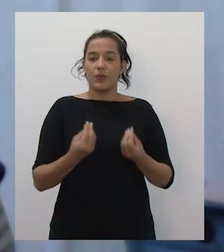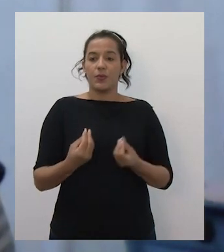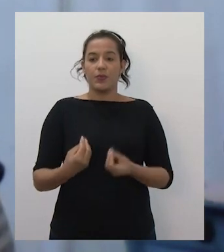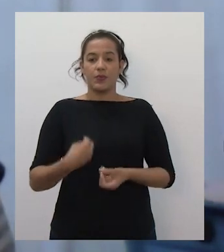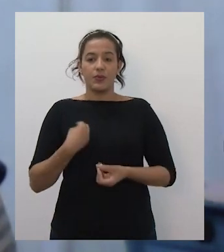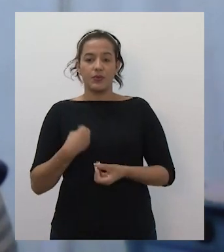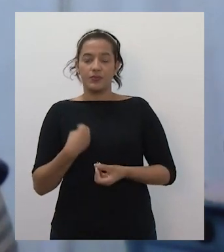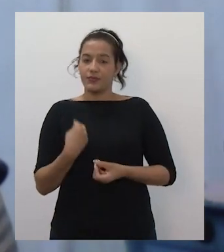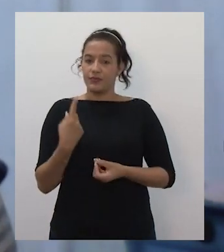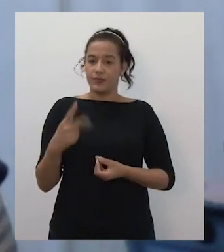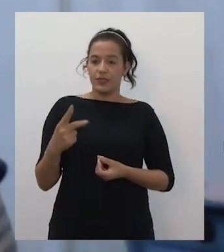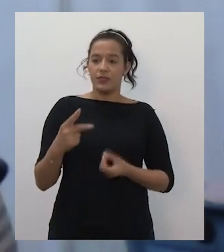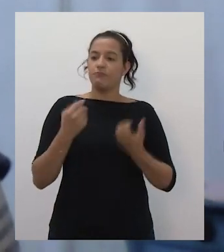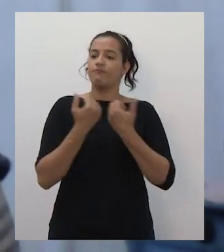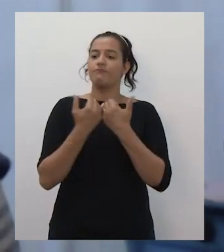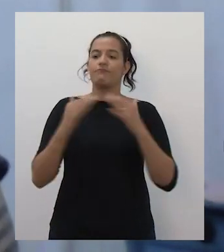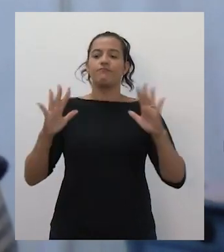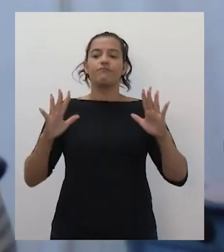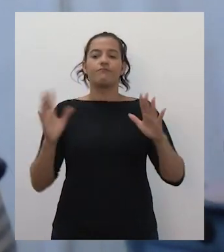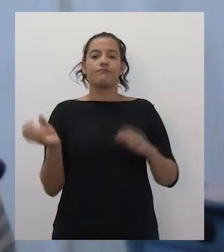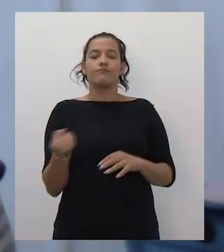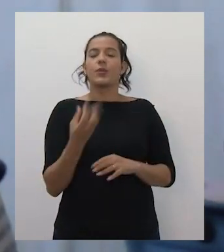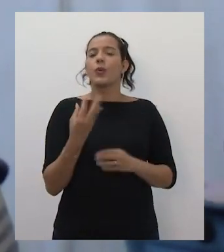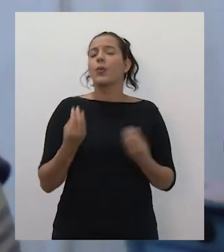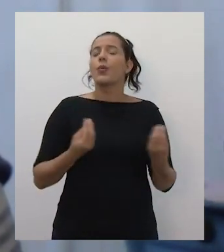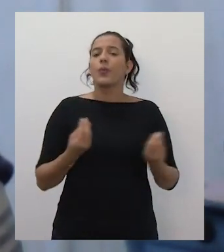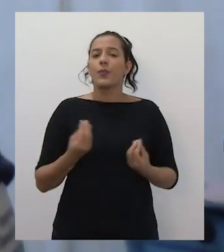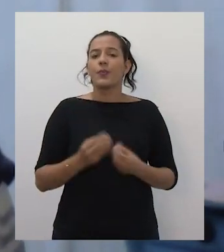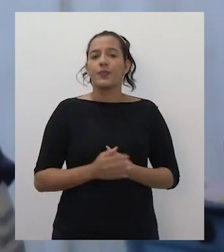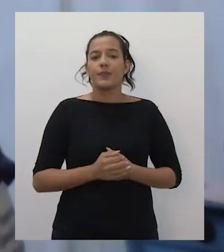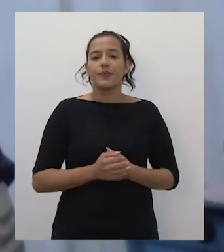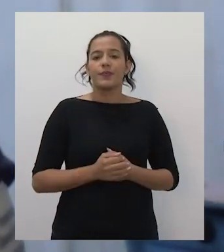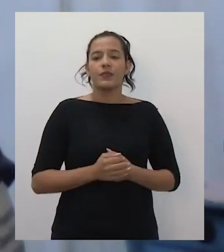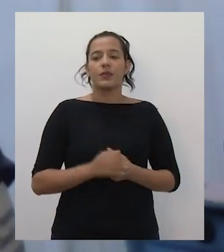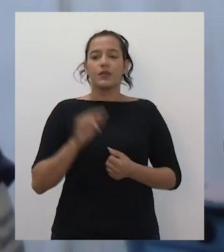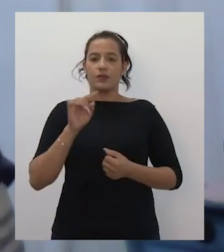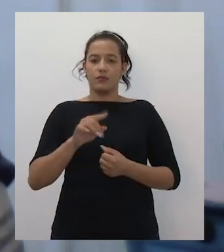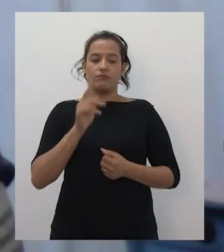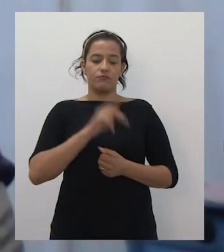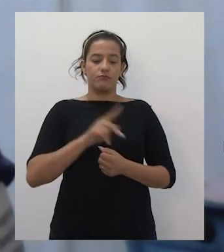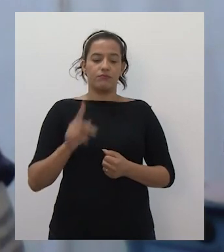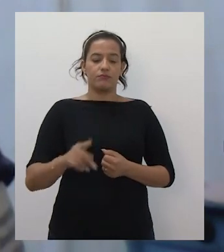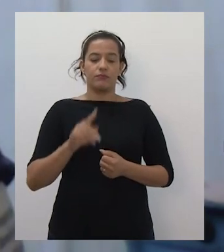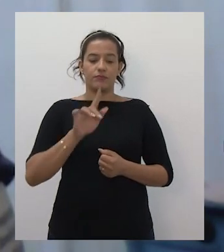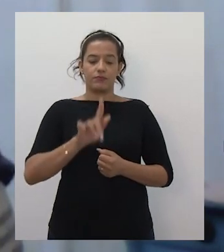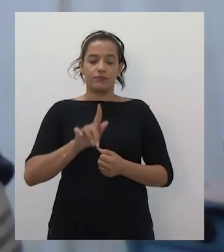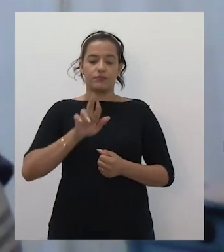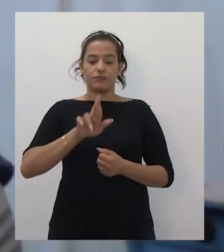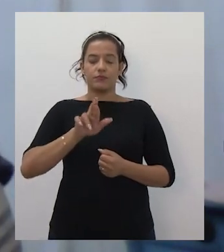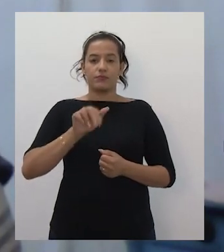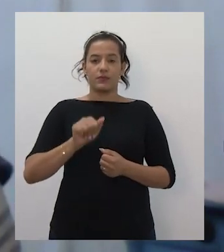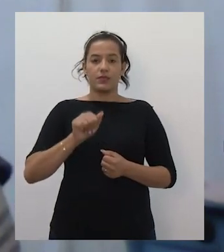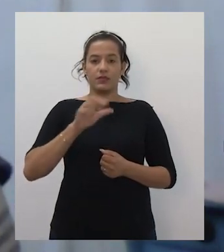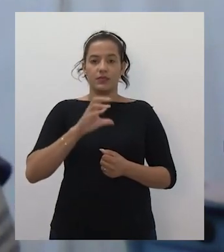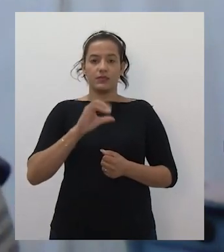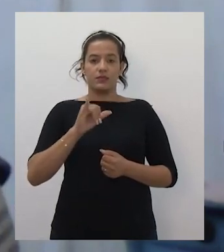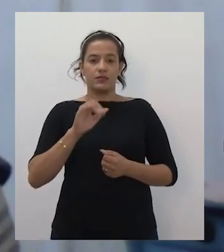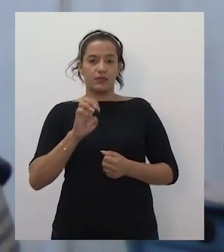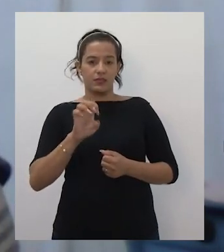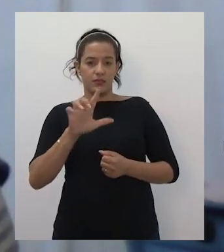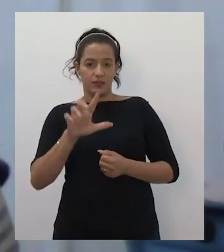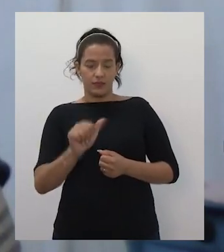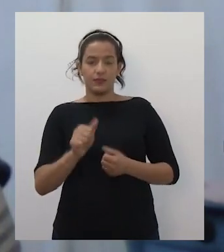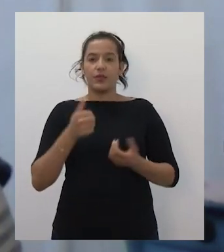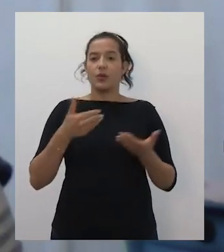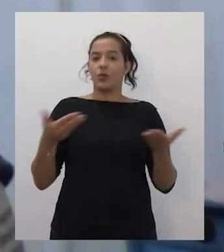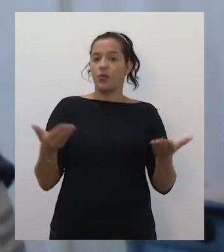ao novo no decorrer desse ano na vida deles, né? Então, a professora Graziella disse assim, nesse ano eu comecei a trabalhar numa escola PEI,